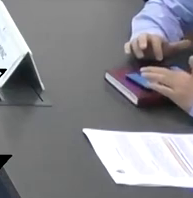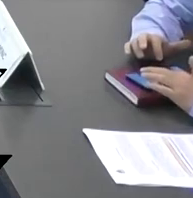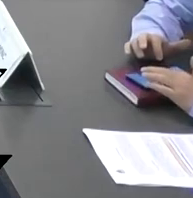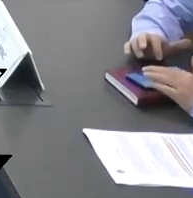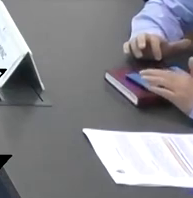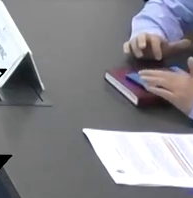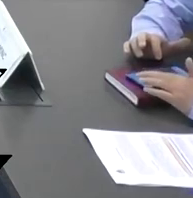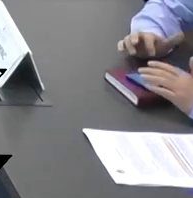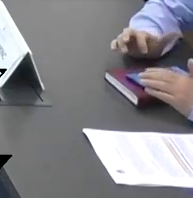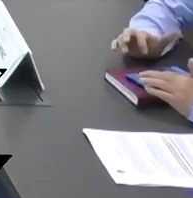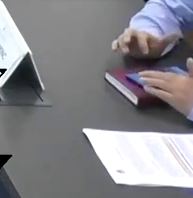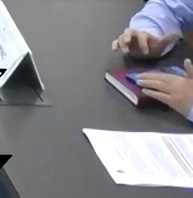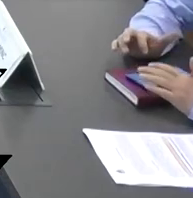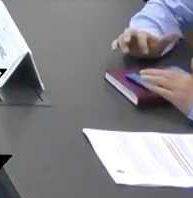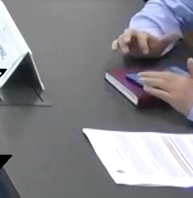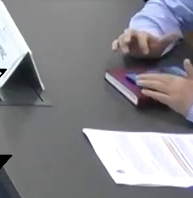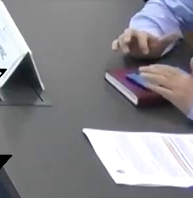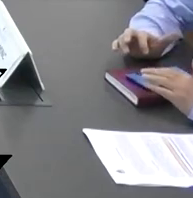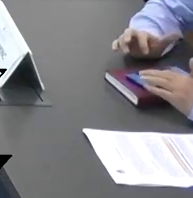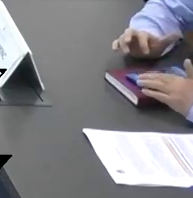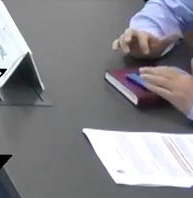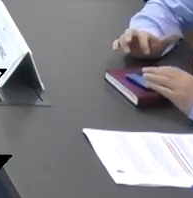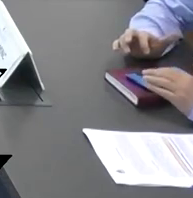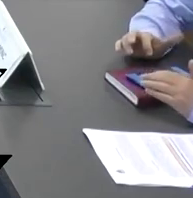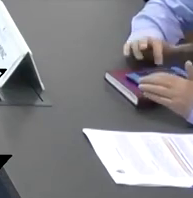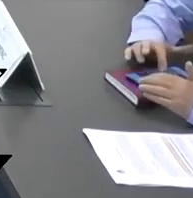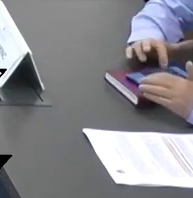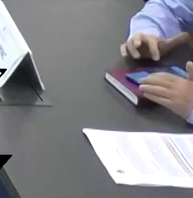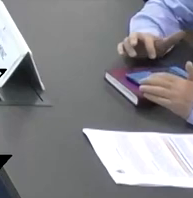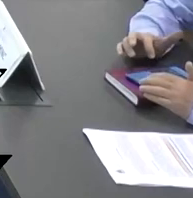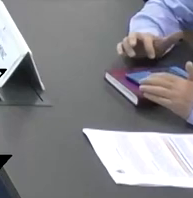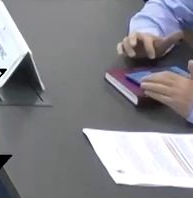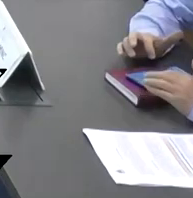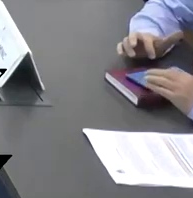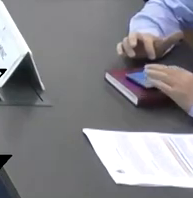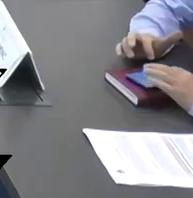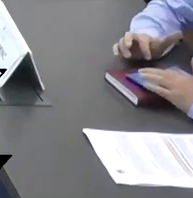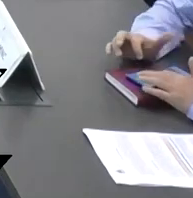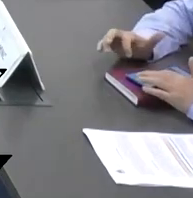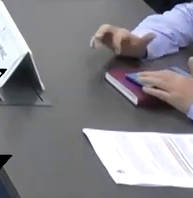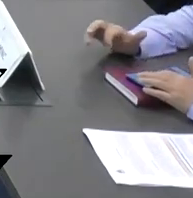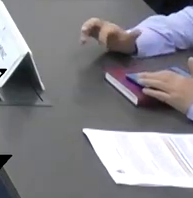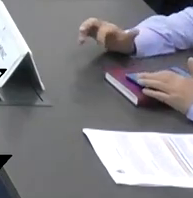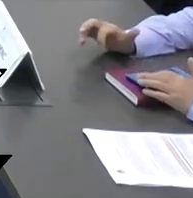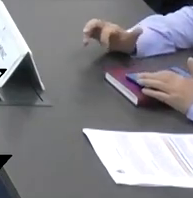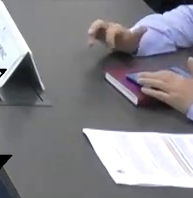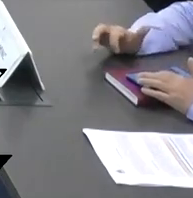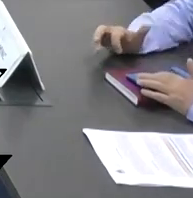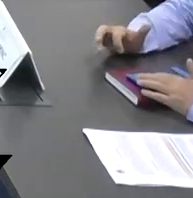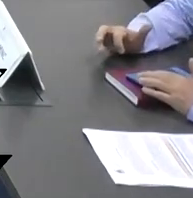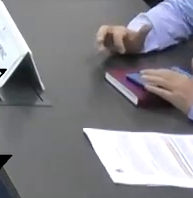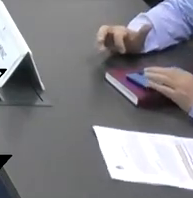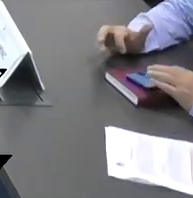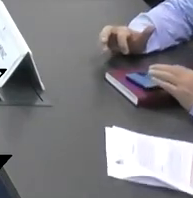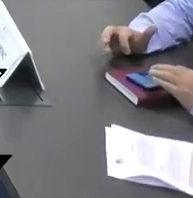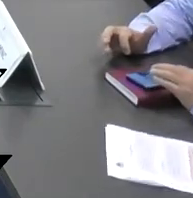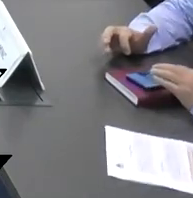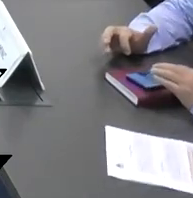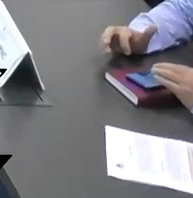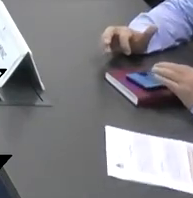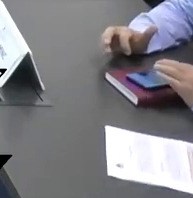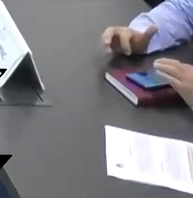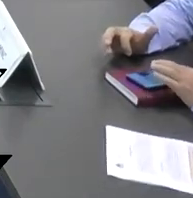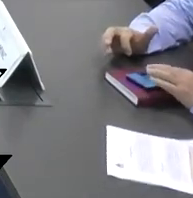os novos deputados Carlos Mickey Filipinho ravis Luiz Paulo deputada Célia Jordão